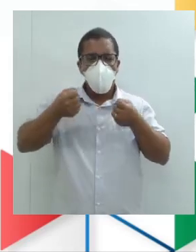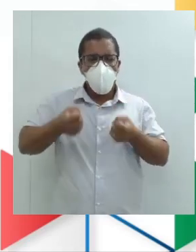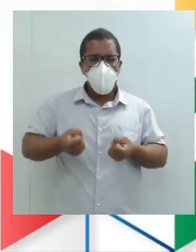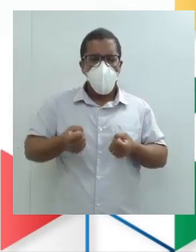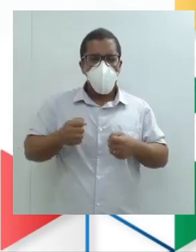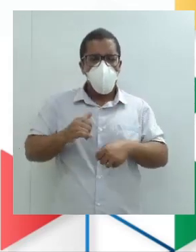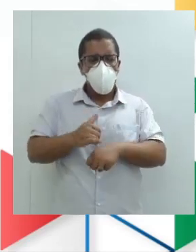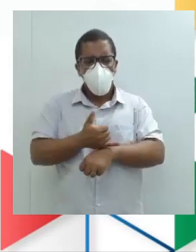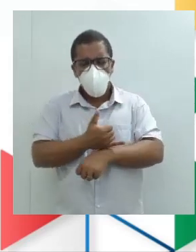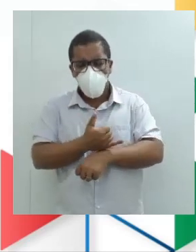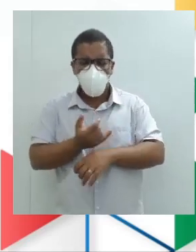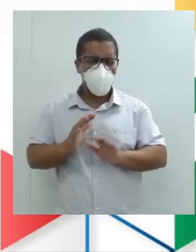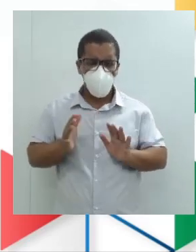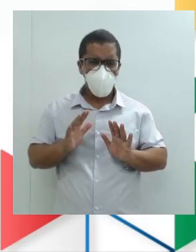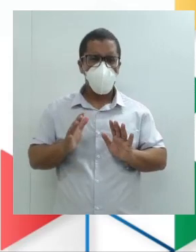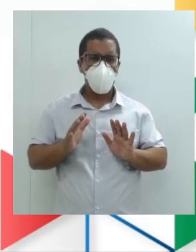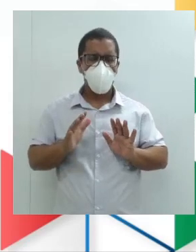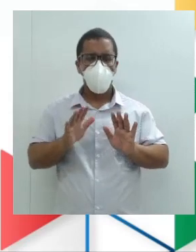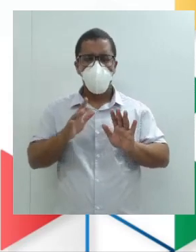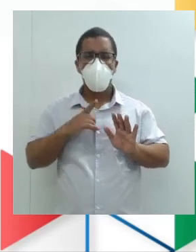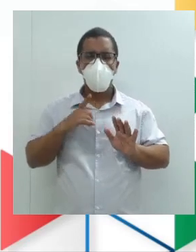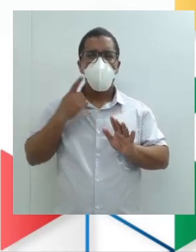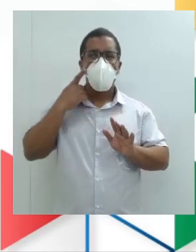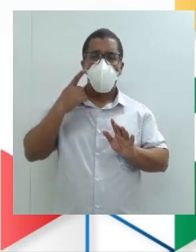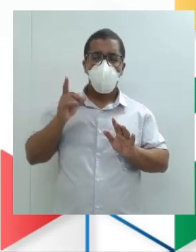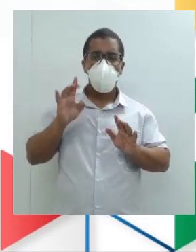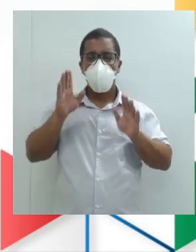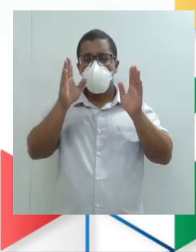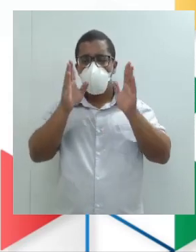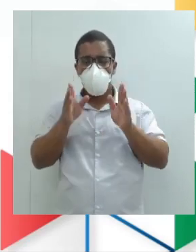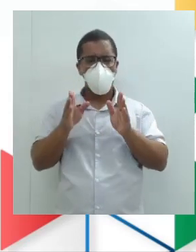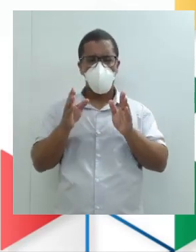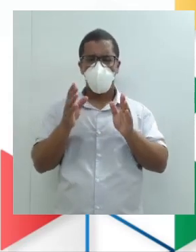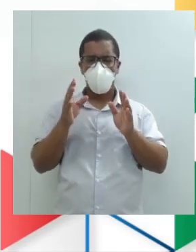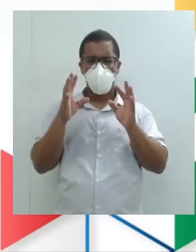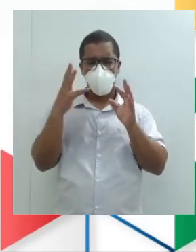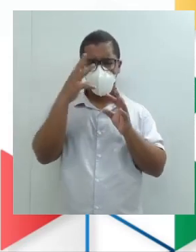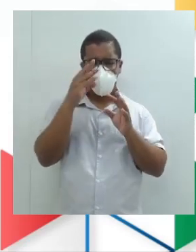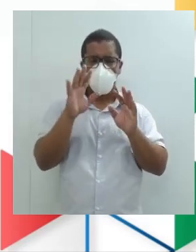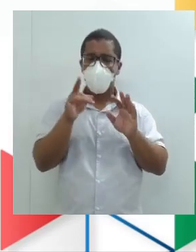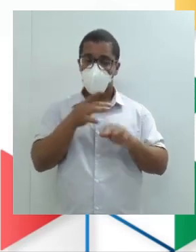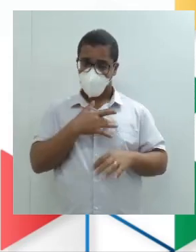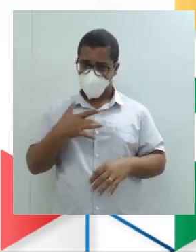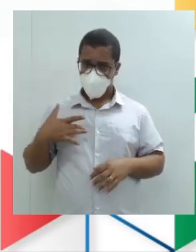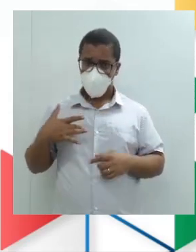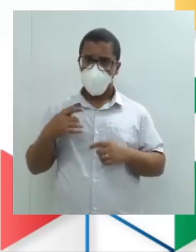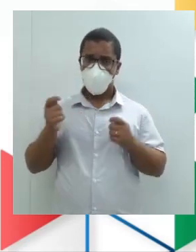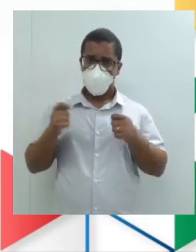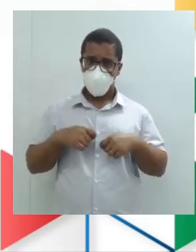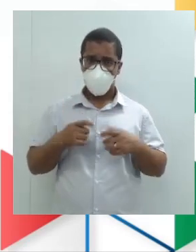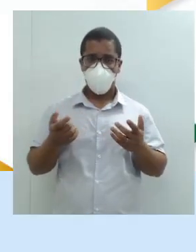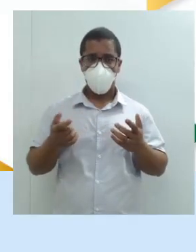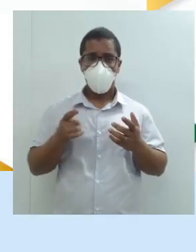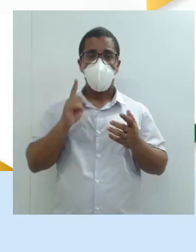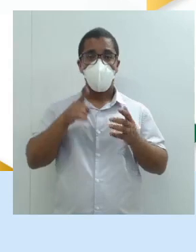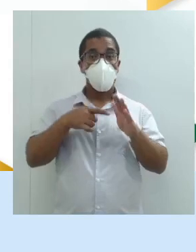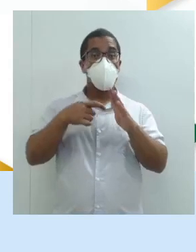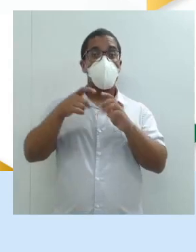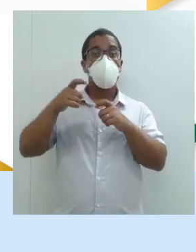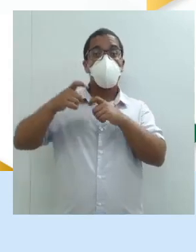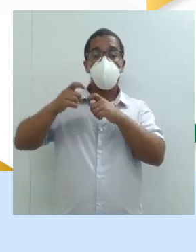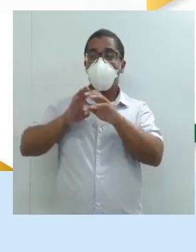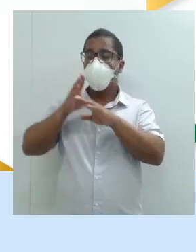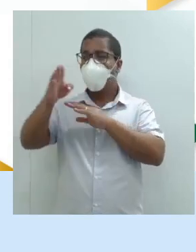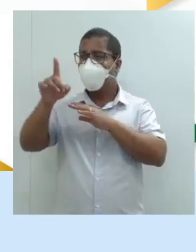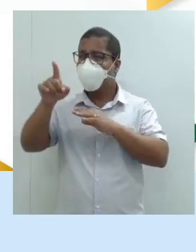né? Não só pensando em peso como estética, mas pensando em peso enquanto saúde, né? Melhorar as minhas taxas. Já fui para o médico e o médico disse que eu estou com